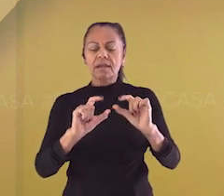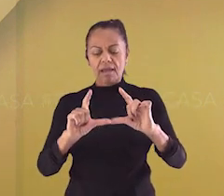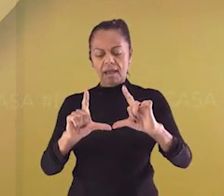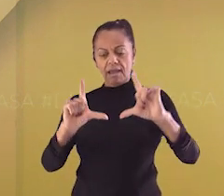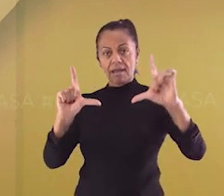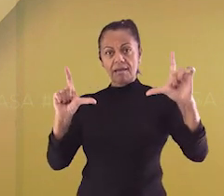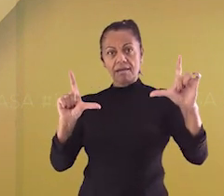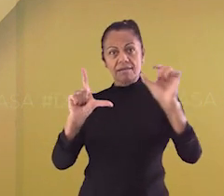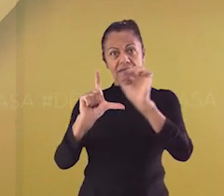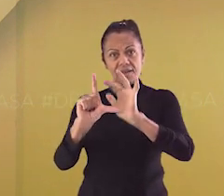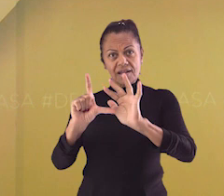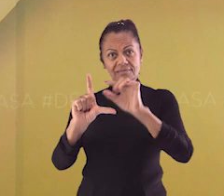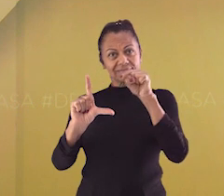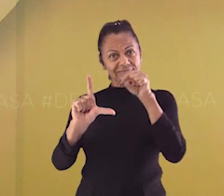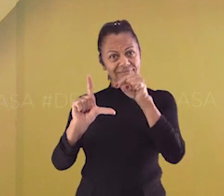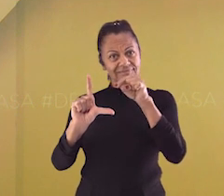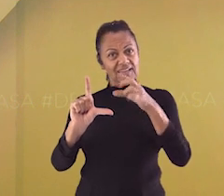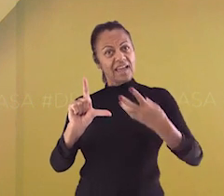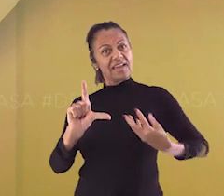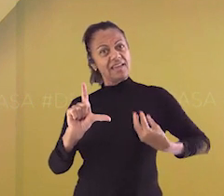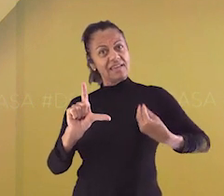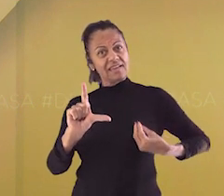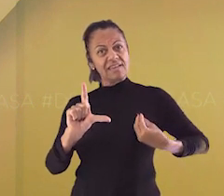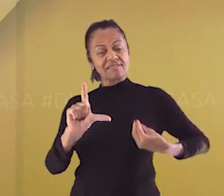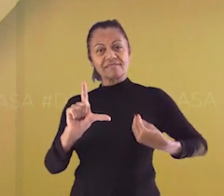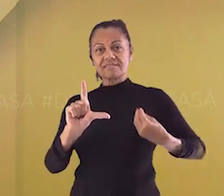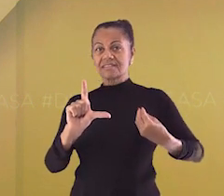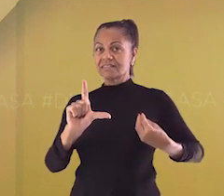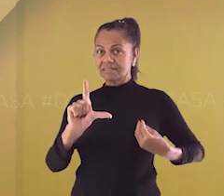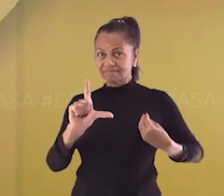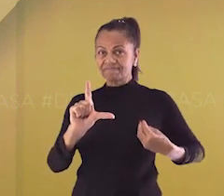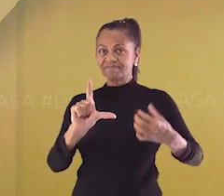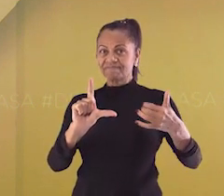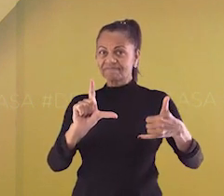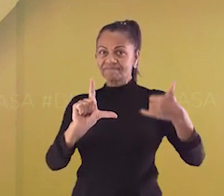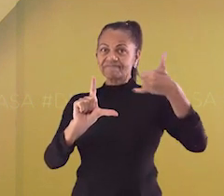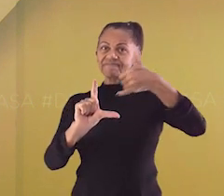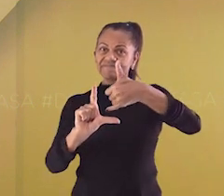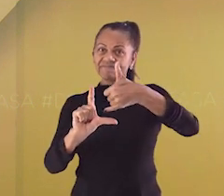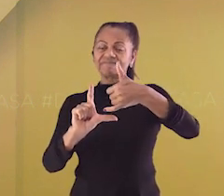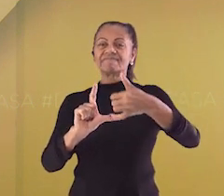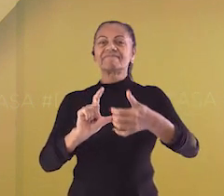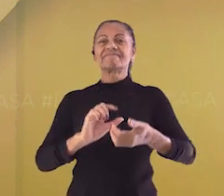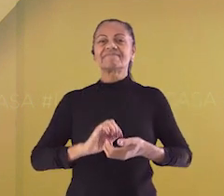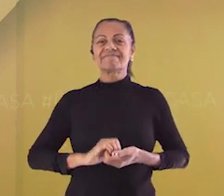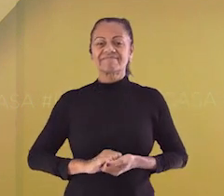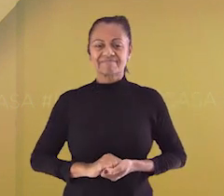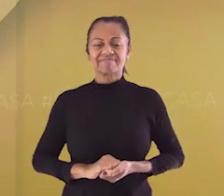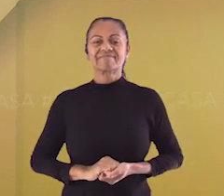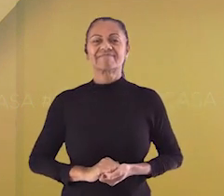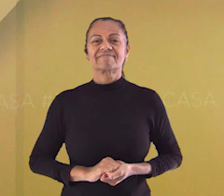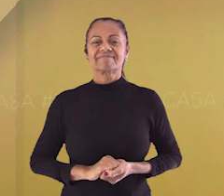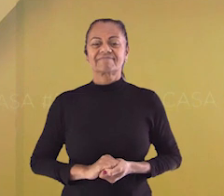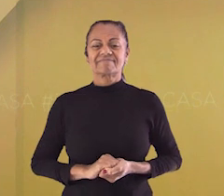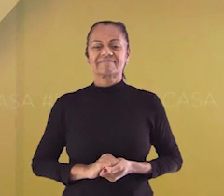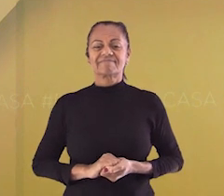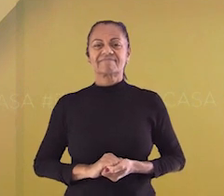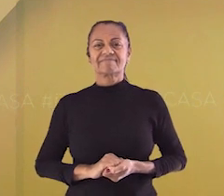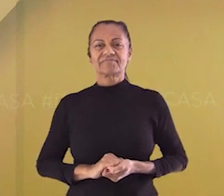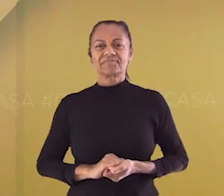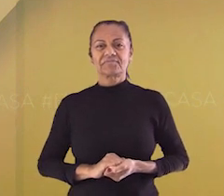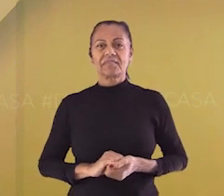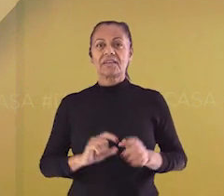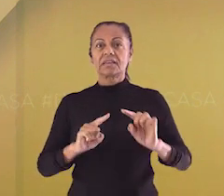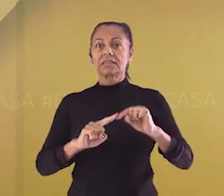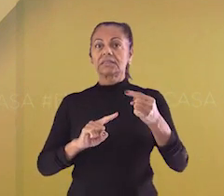do seu celular para o QR Code que está presente na sua tela, para que você possa marcar sua presença aqui com